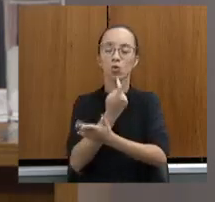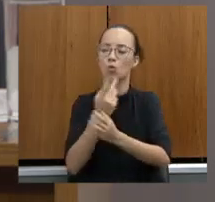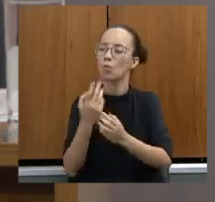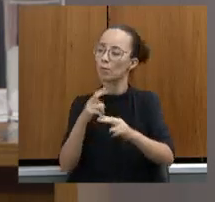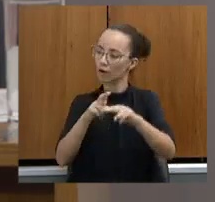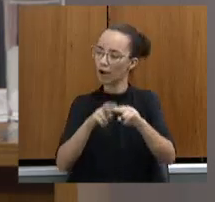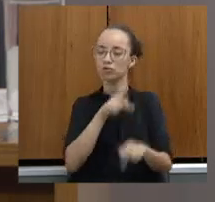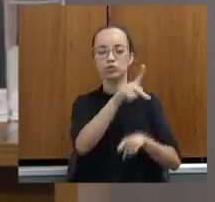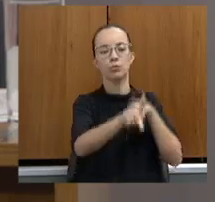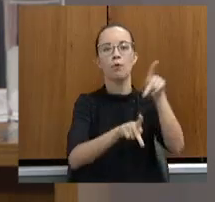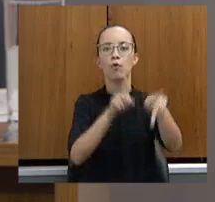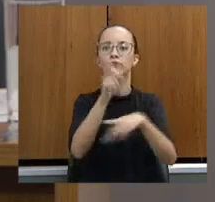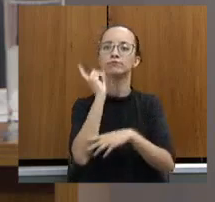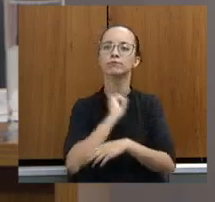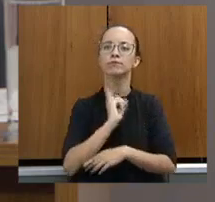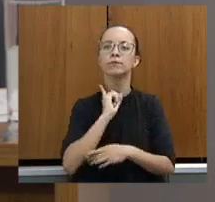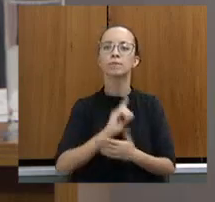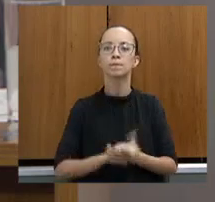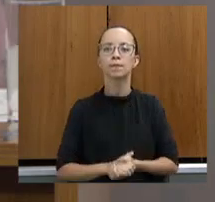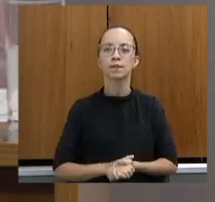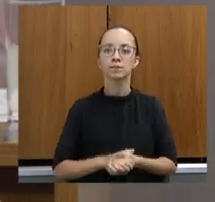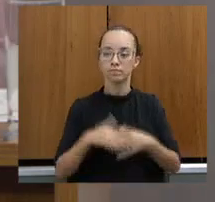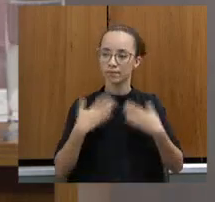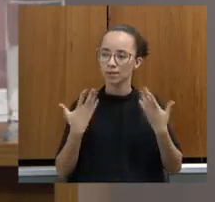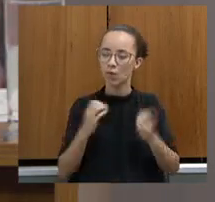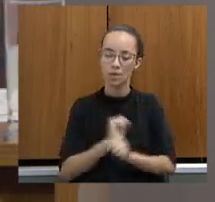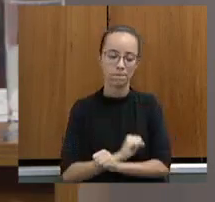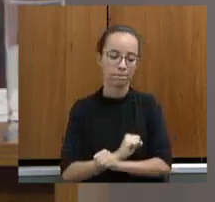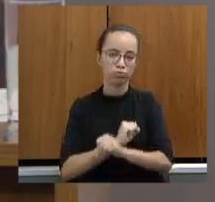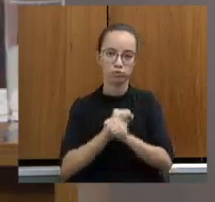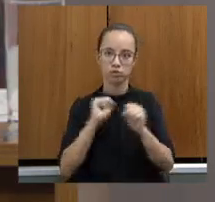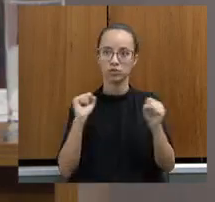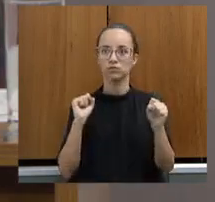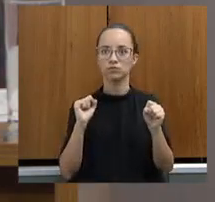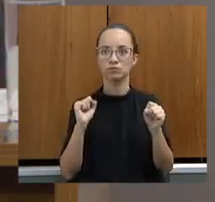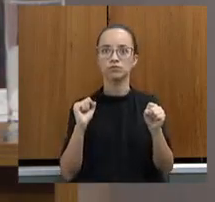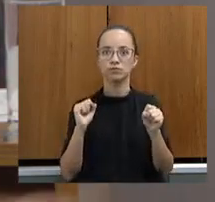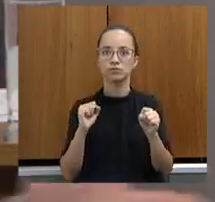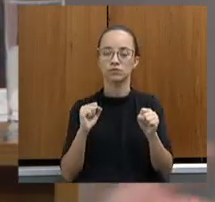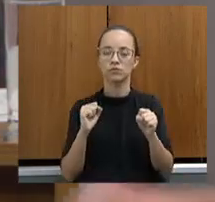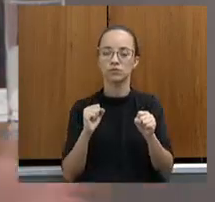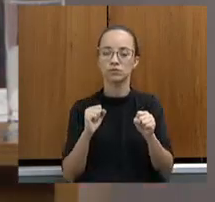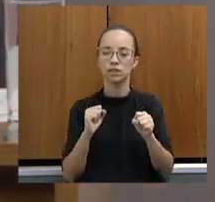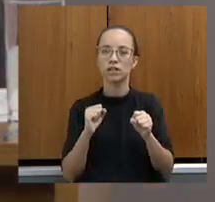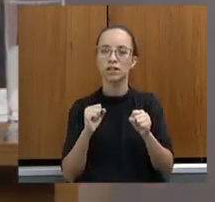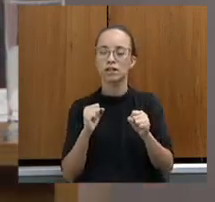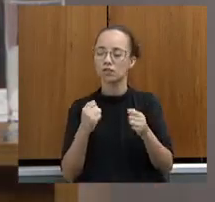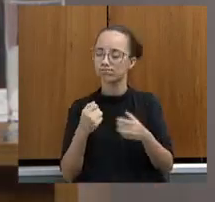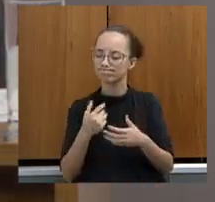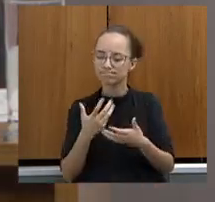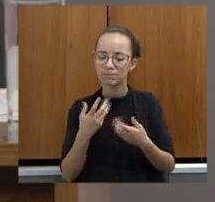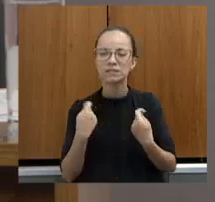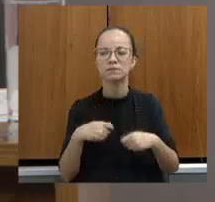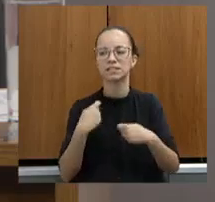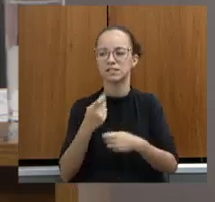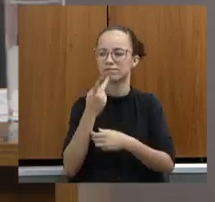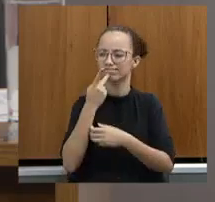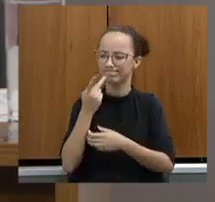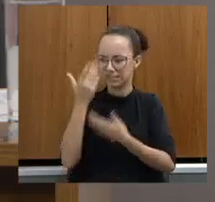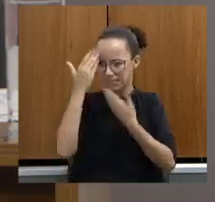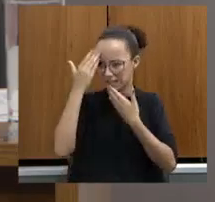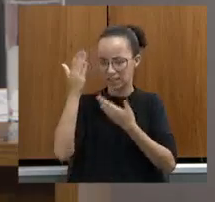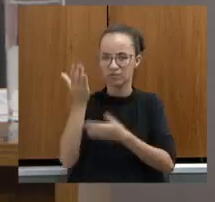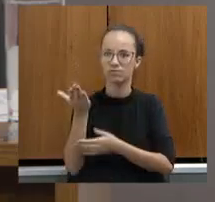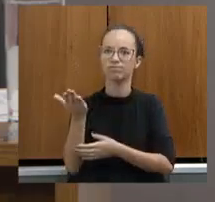do povo de Minas Gerais então Impossível a gente simplesmente passar por esse momento ninguém deixar uma palavra de agradecimento